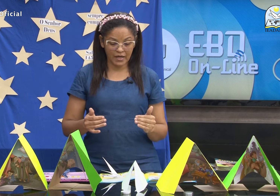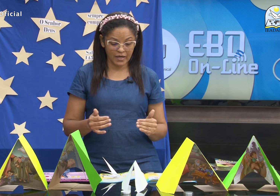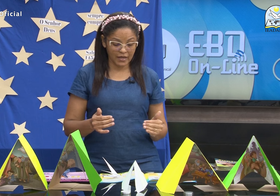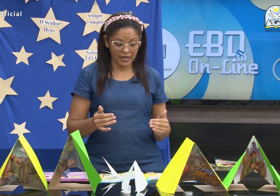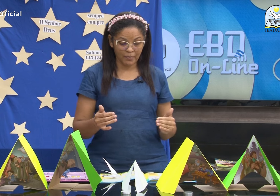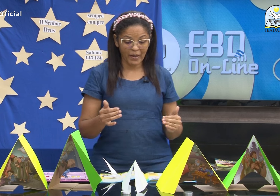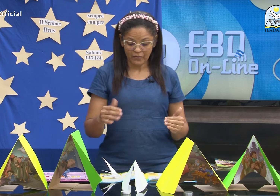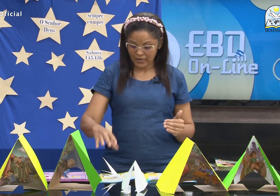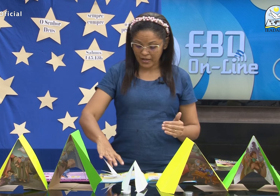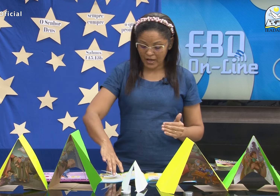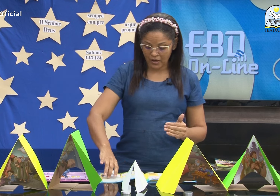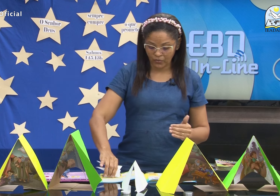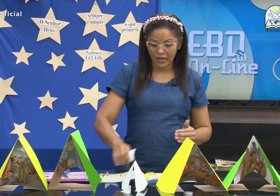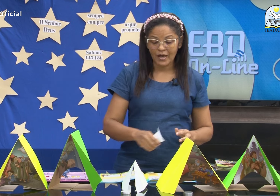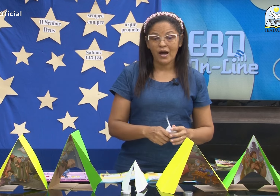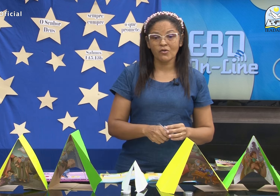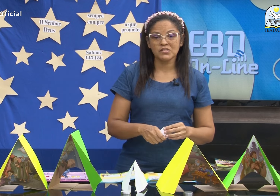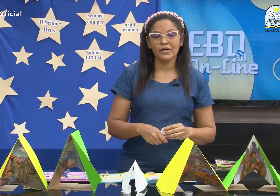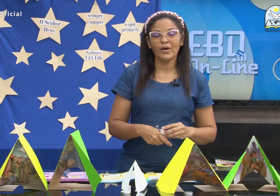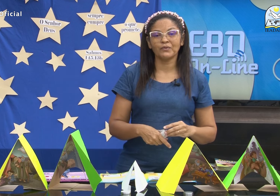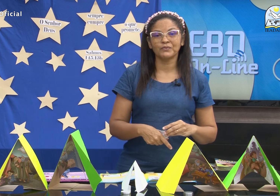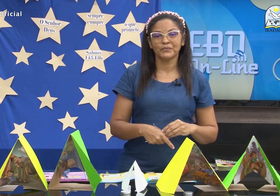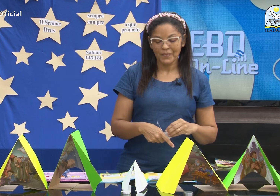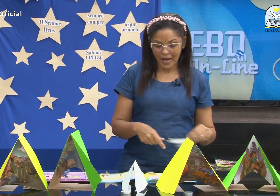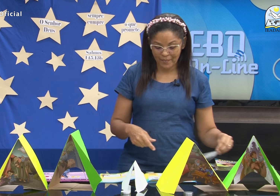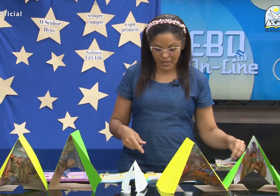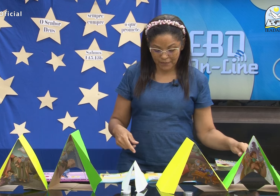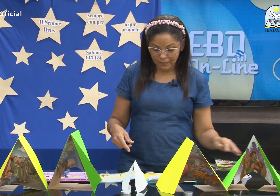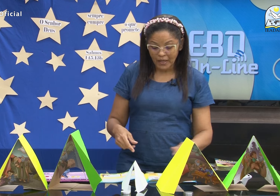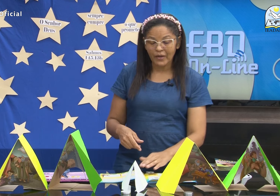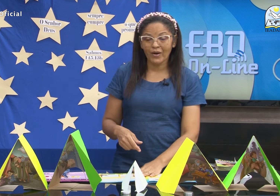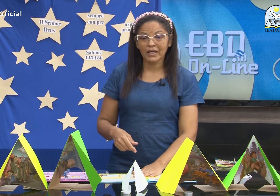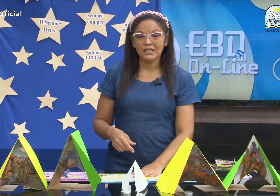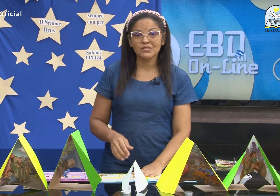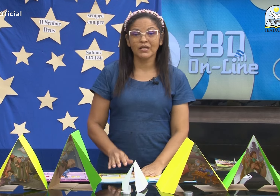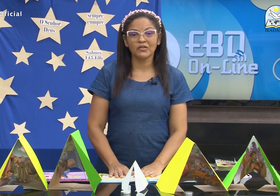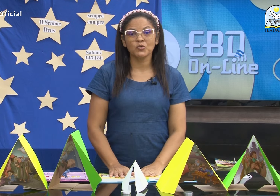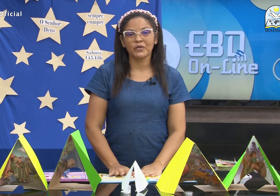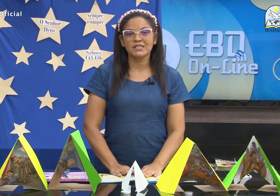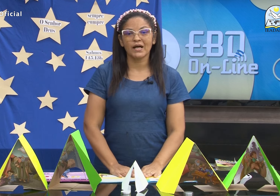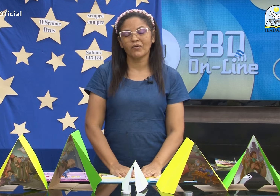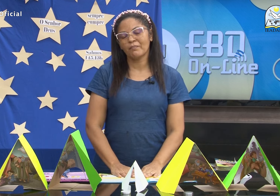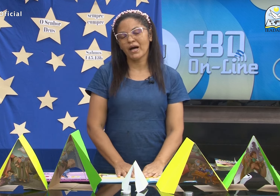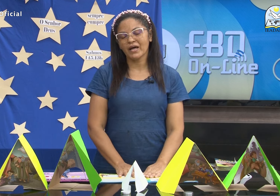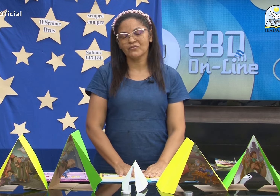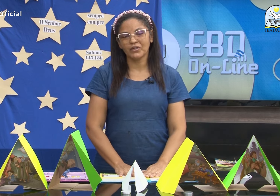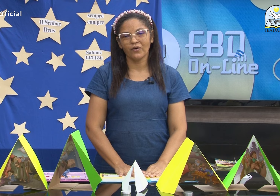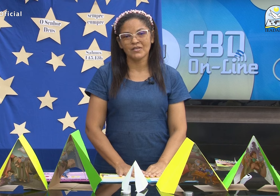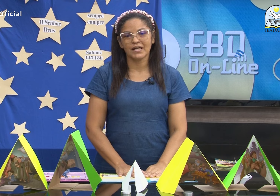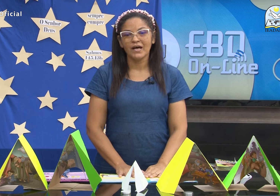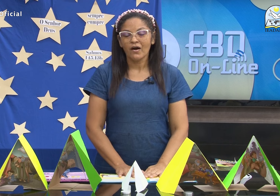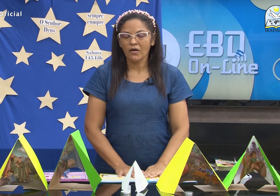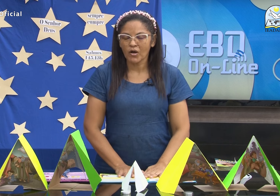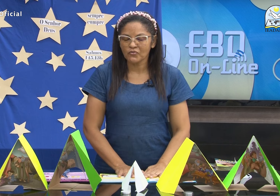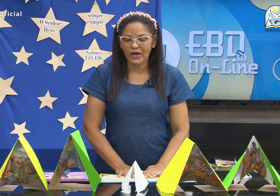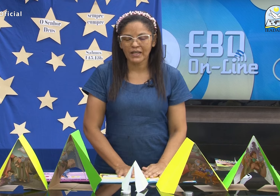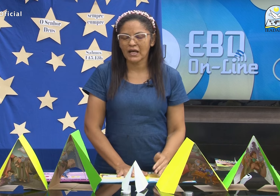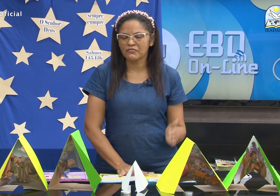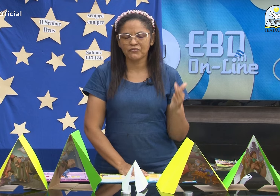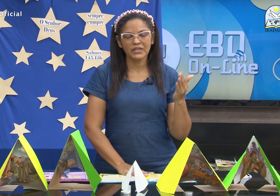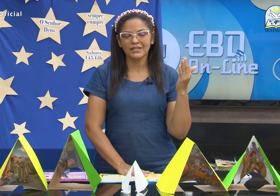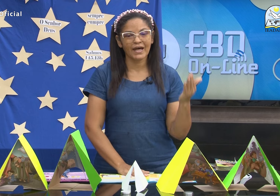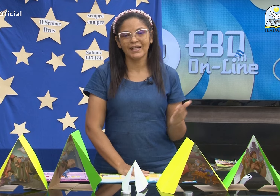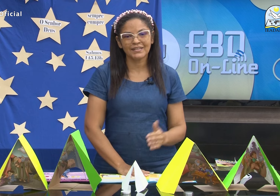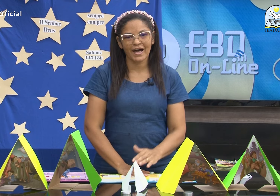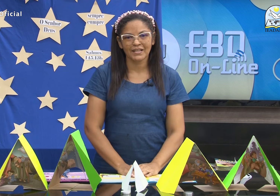eh para dar a aula ao seu aluno Amém eu agradeço a Deus por esta aula maravilhosa a qual fala